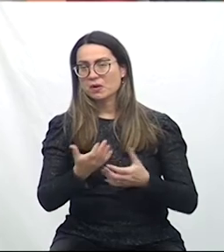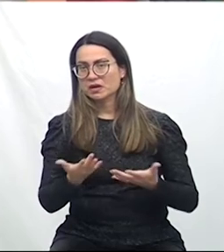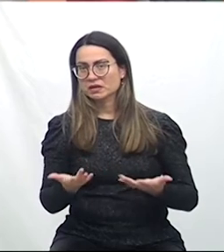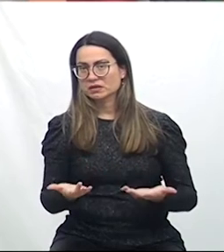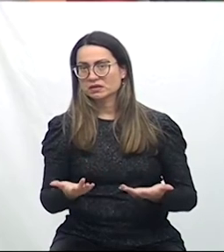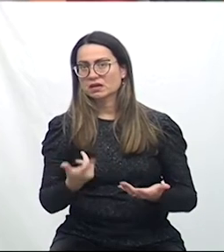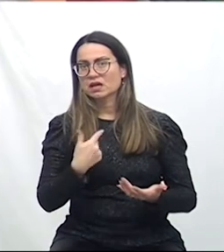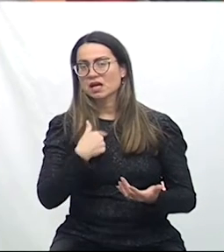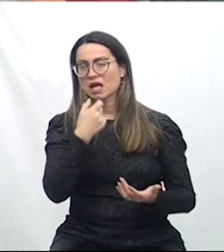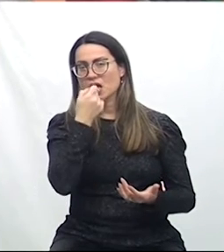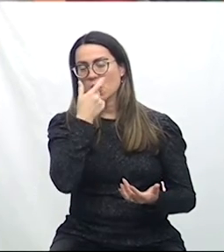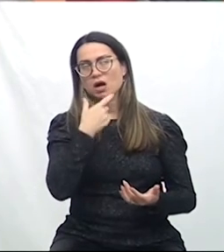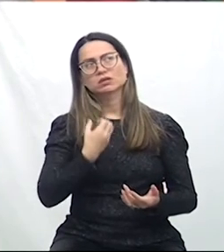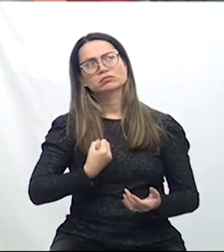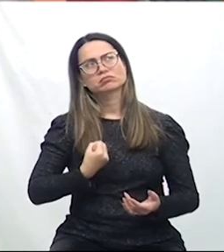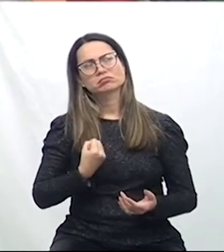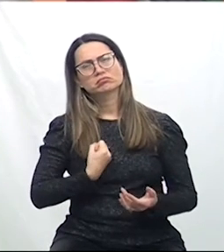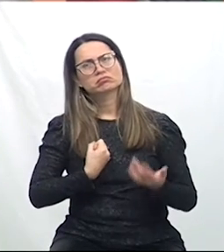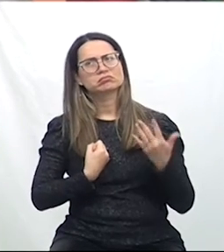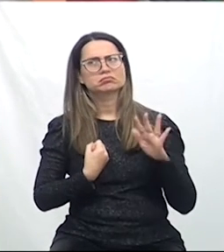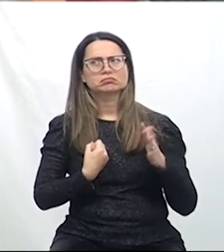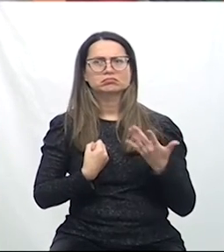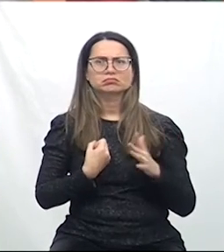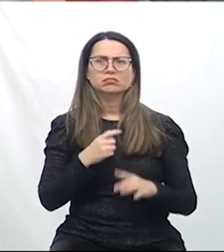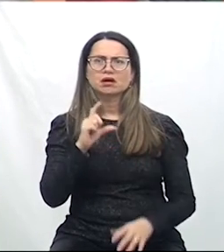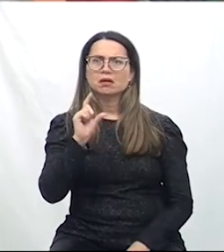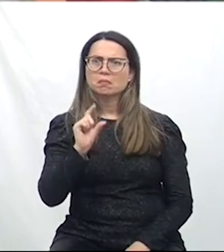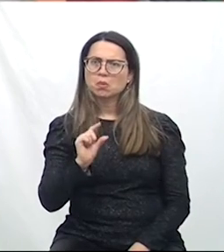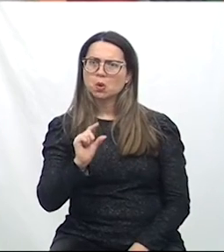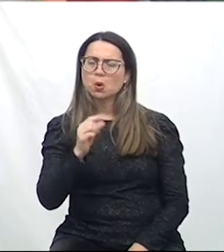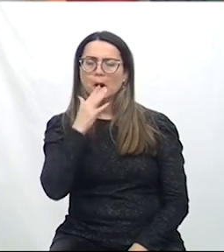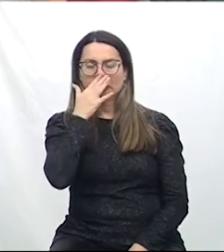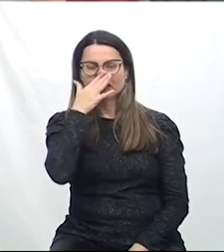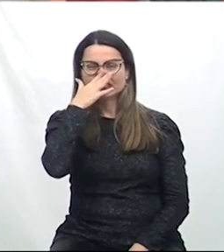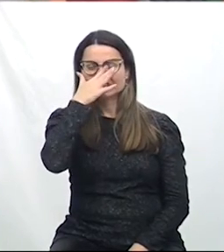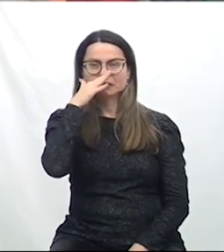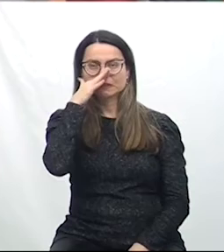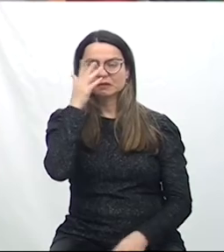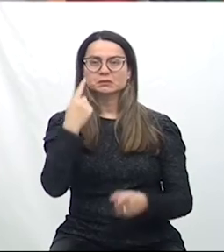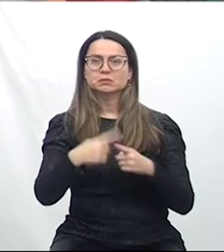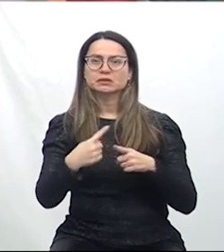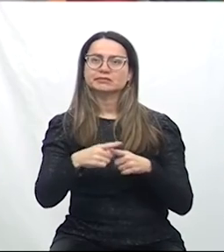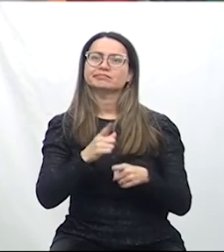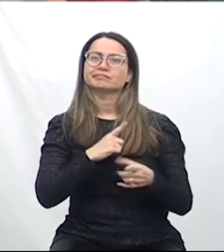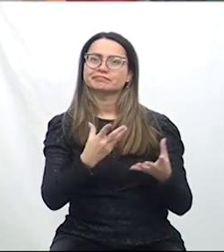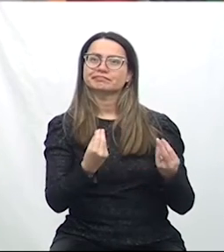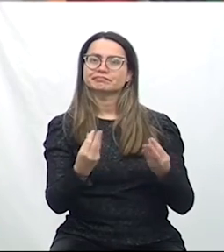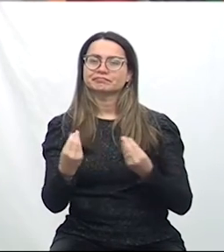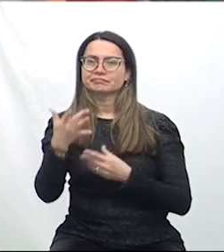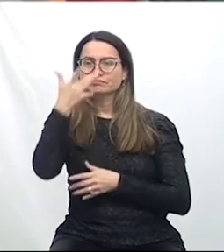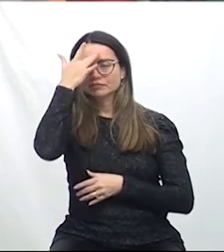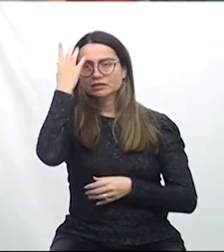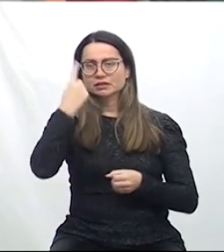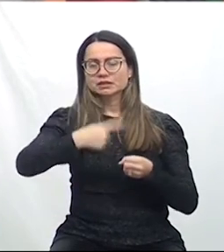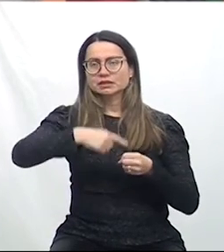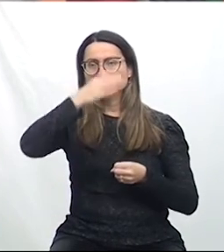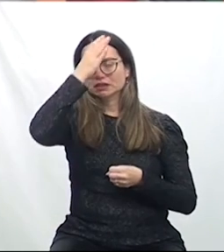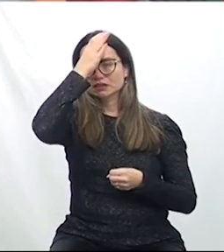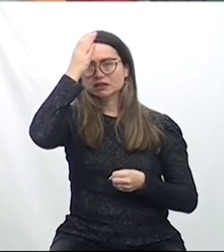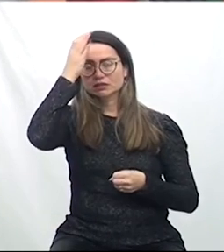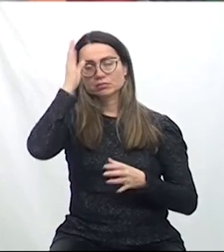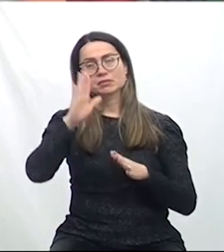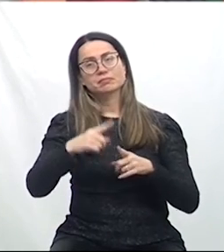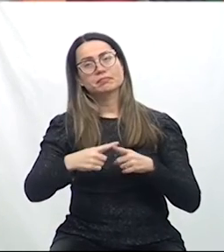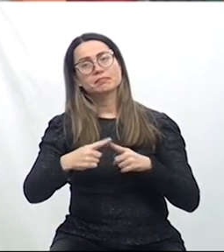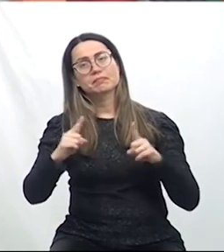eu acho um número até muito pequeno para a demanda que a gente tem na nossa cidade. Mas, na